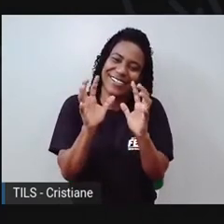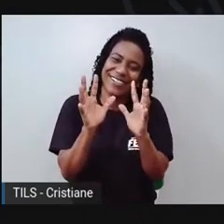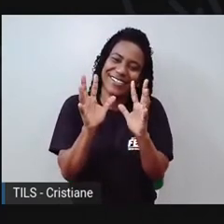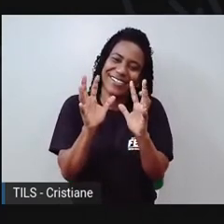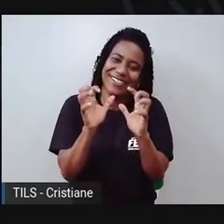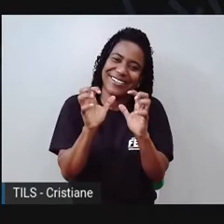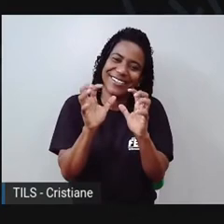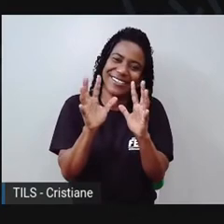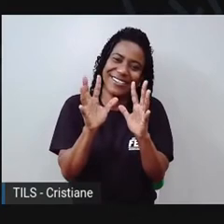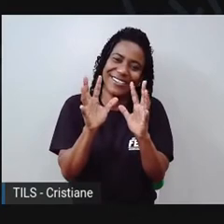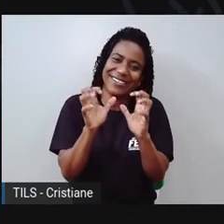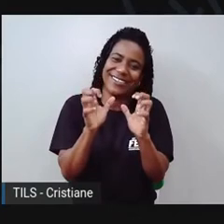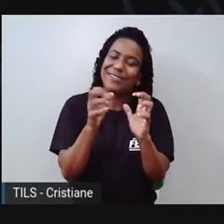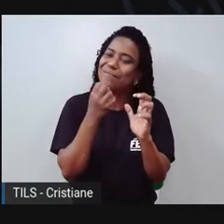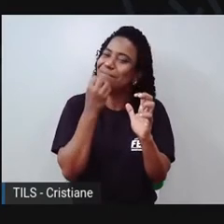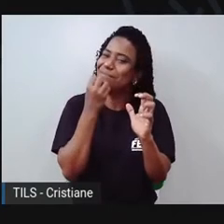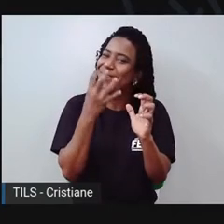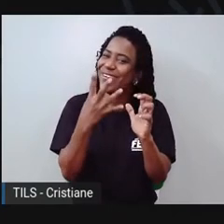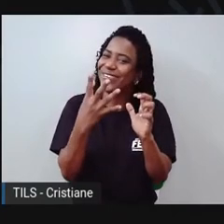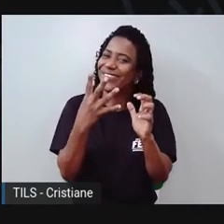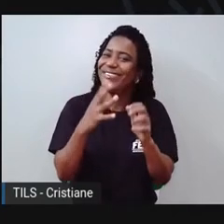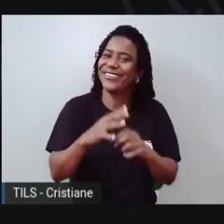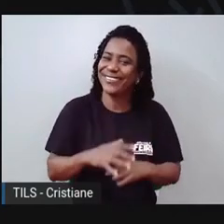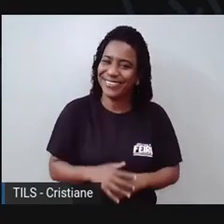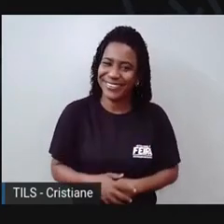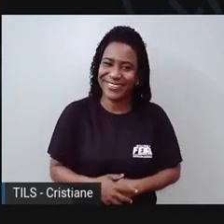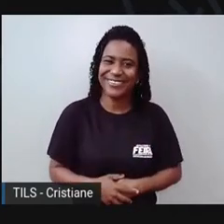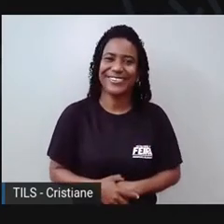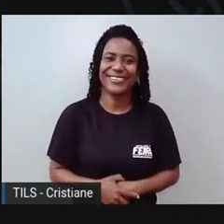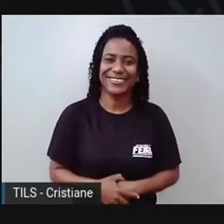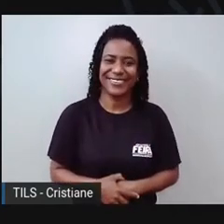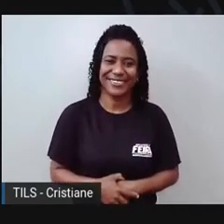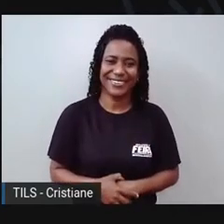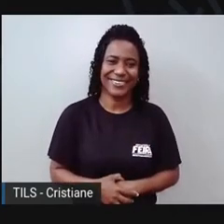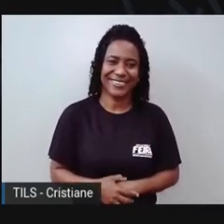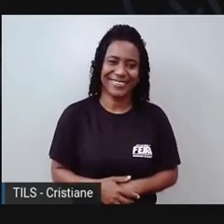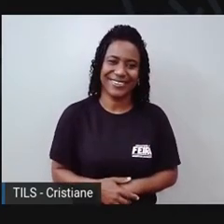com os dedinhos. Muito bom.